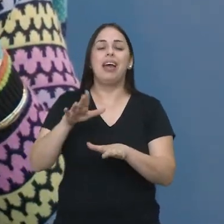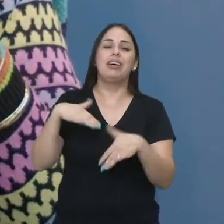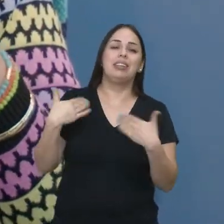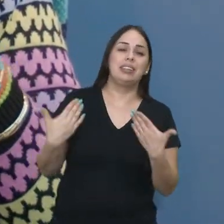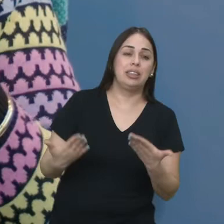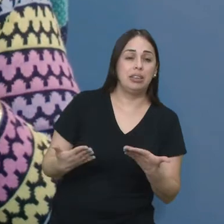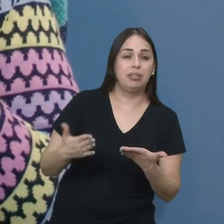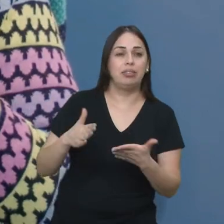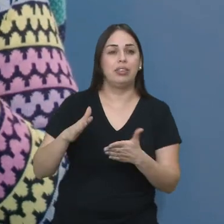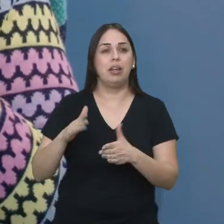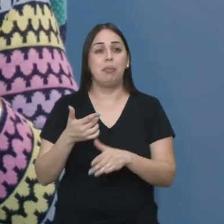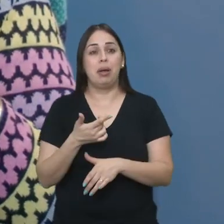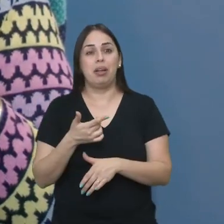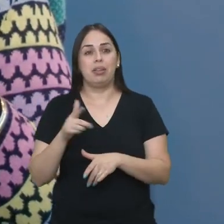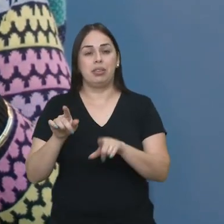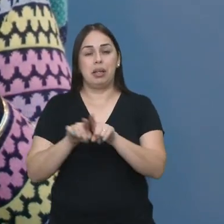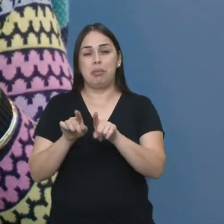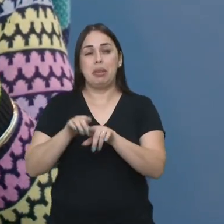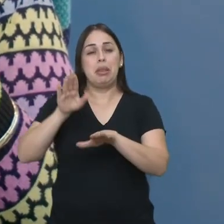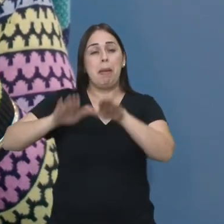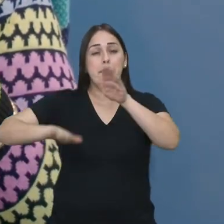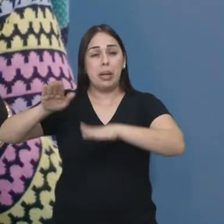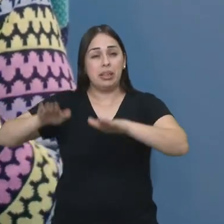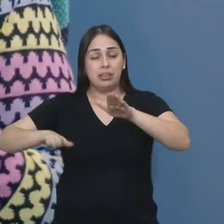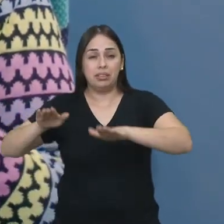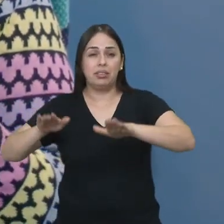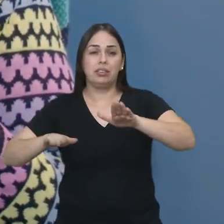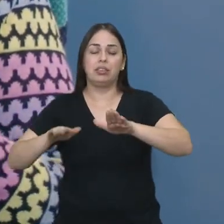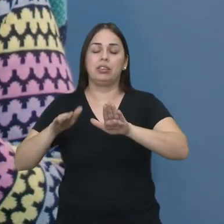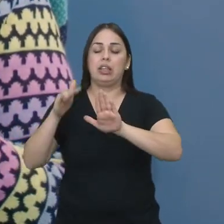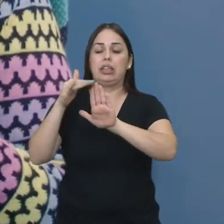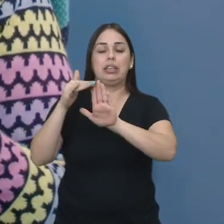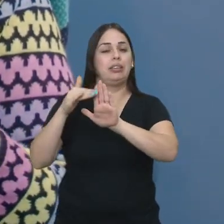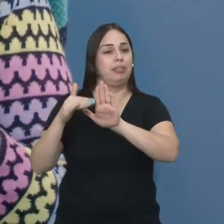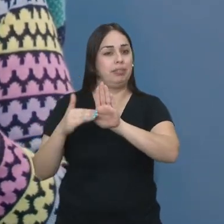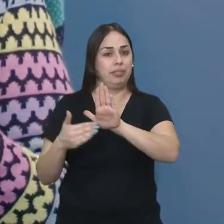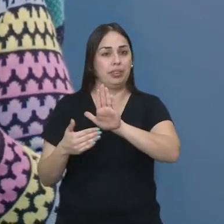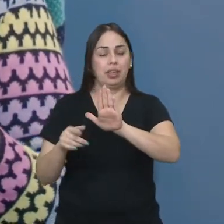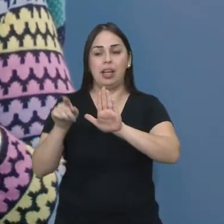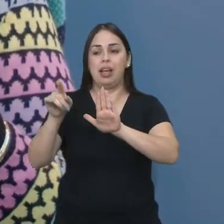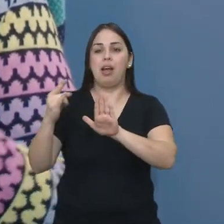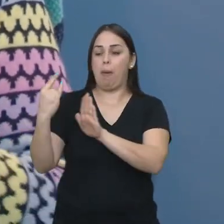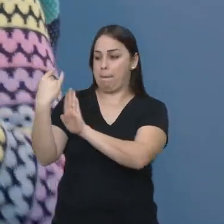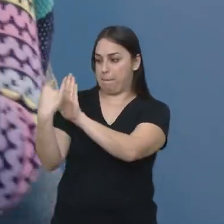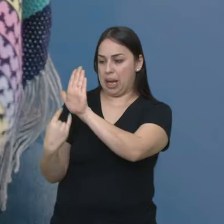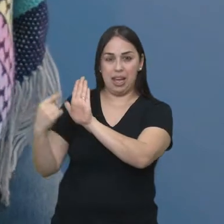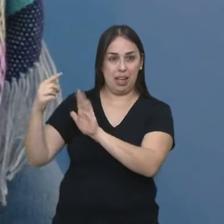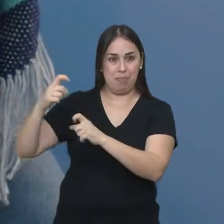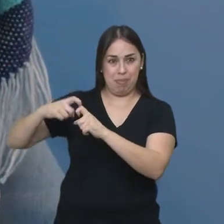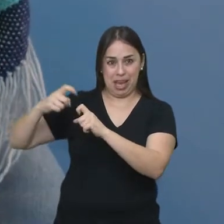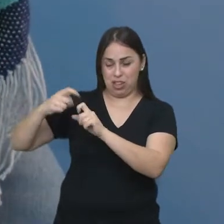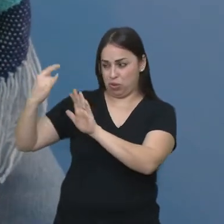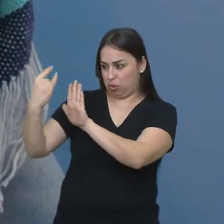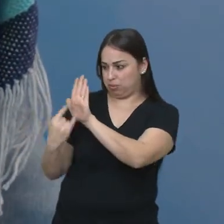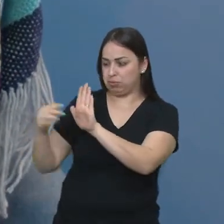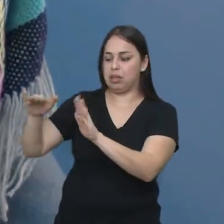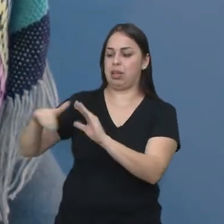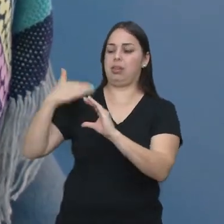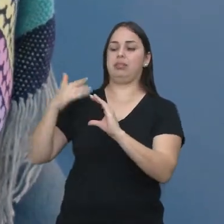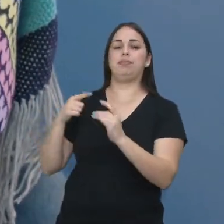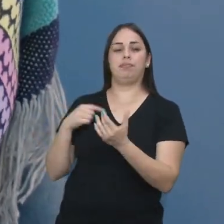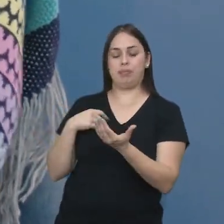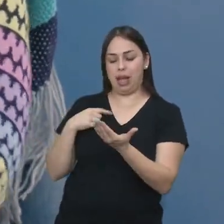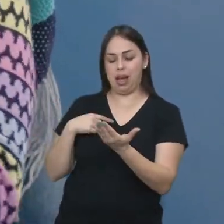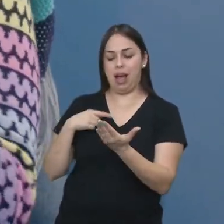critério para essas outras vacinas, você faz de acordo com a prescrição médica. Agora, quem escolhe as vacinas para o calendário,